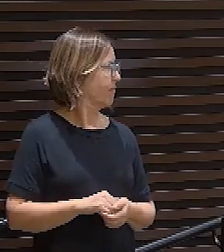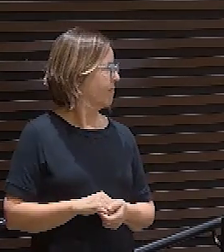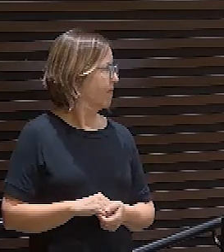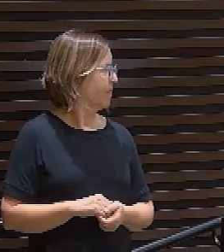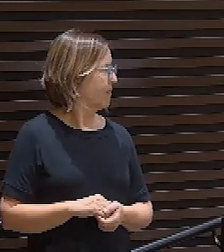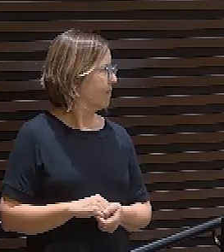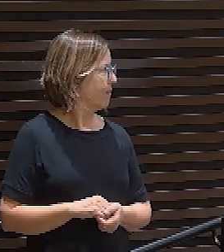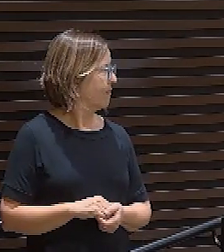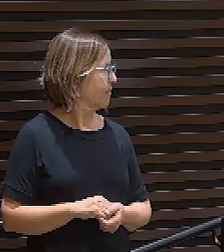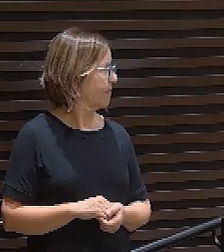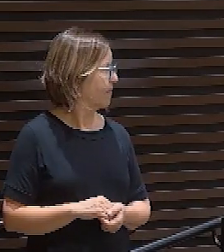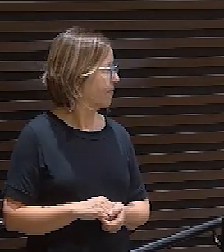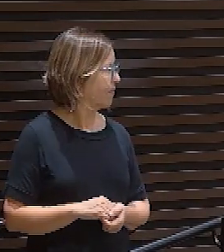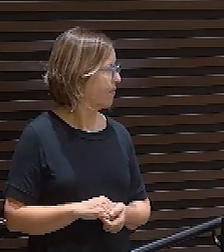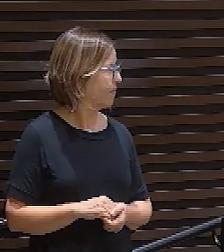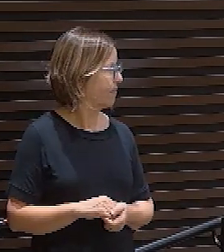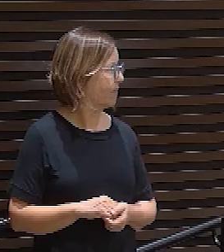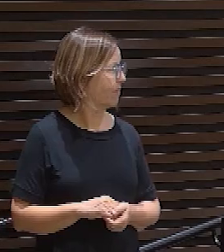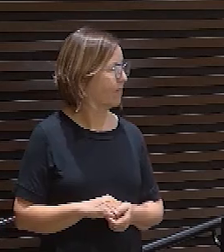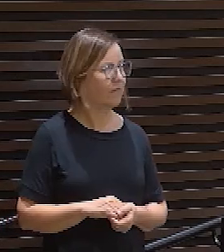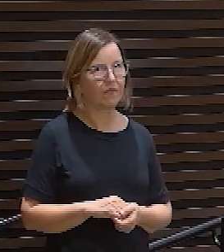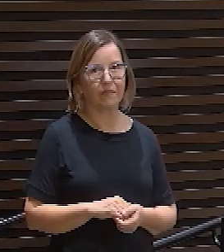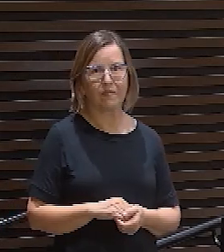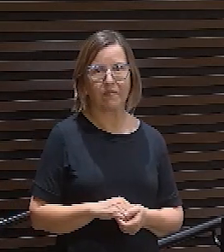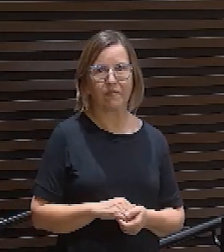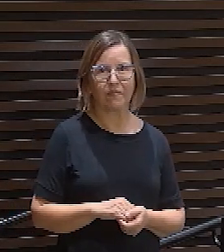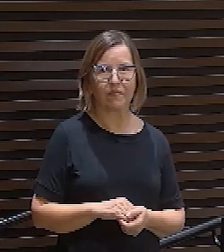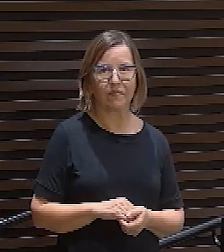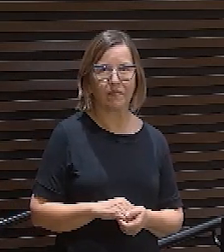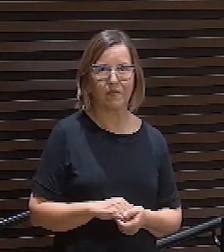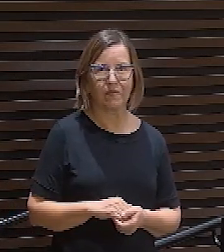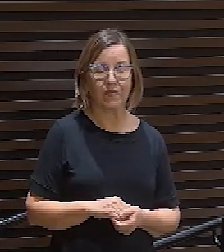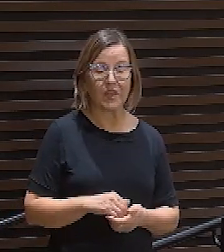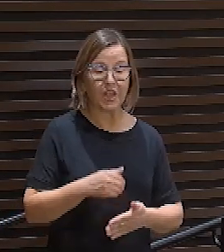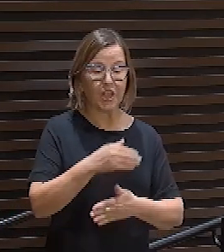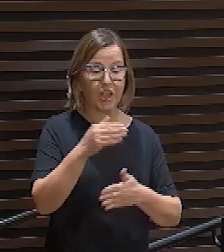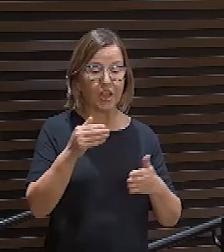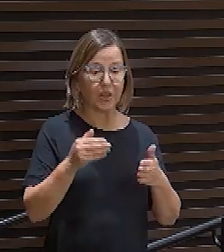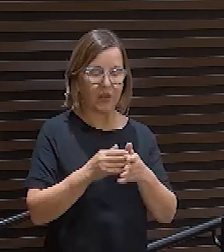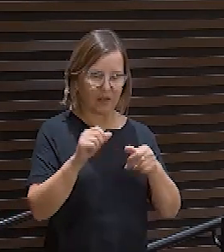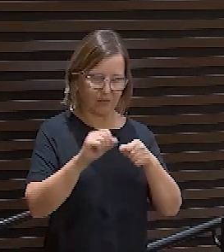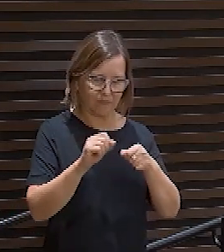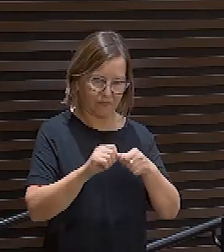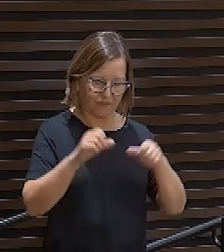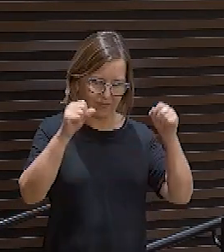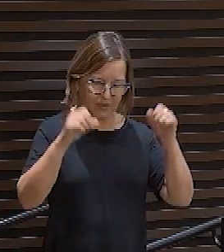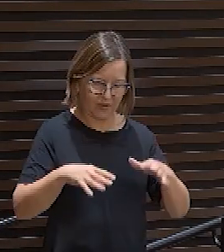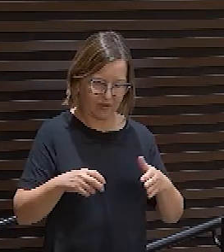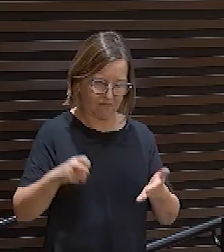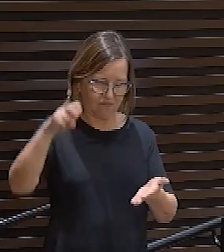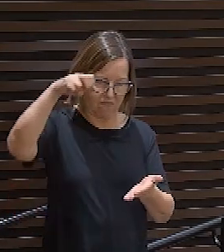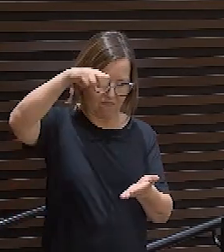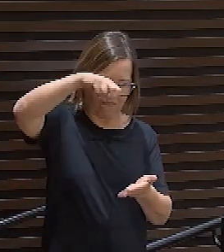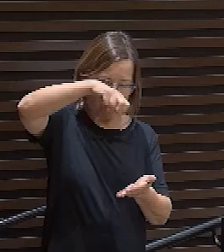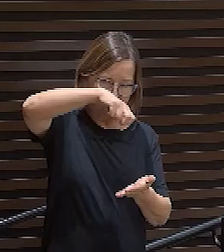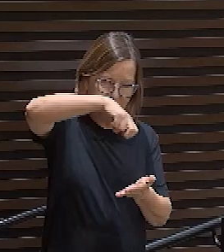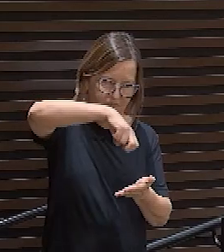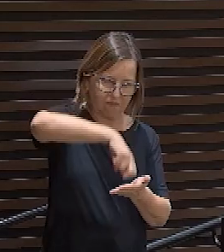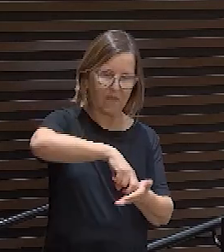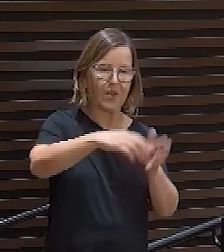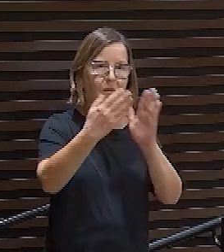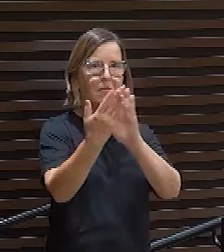E tudo que já foi criado cai de joelhos e se prostra perante o nosso